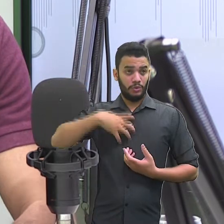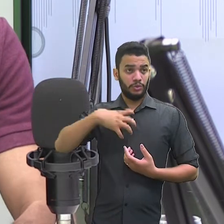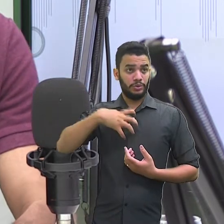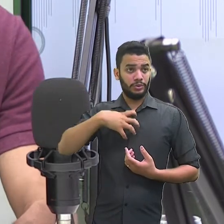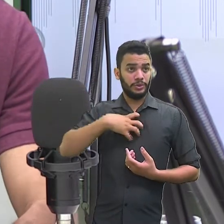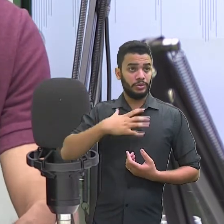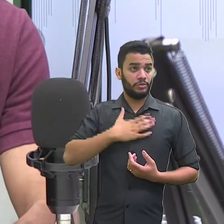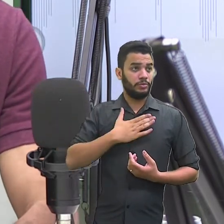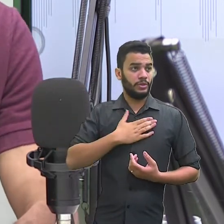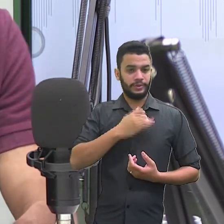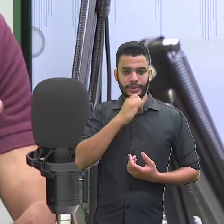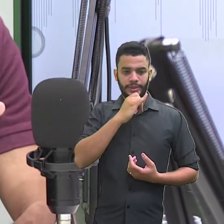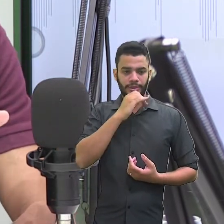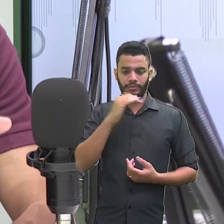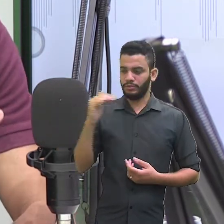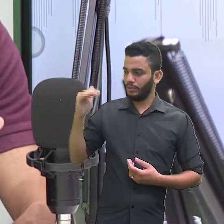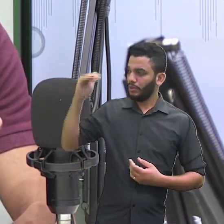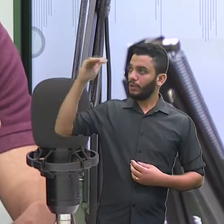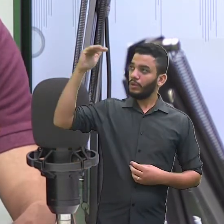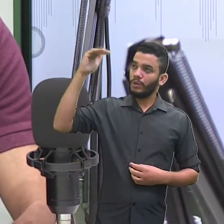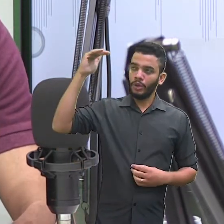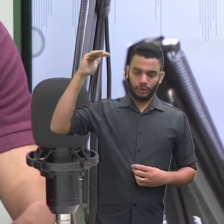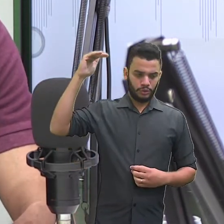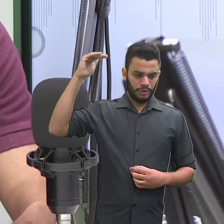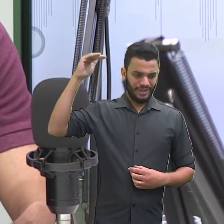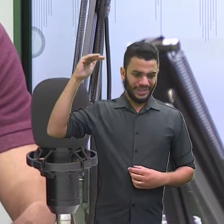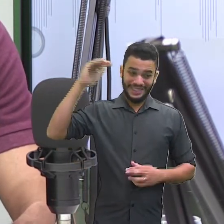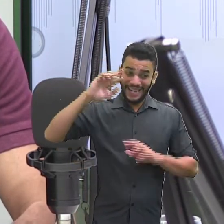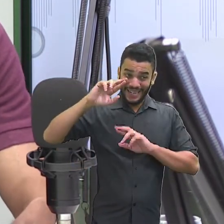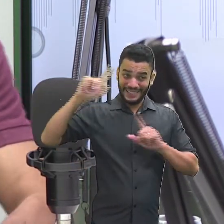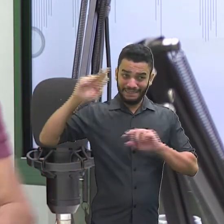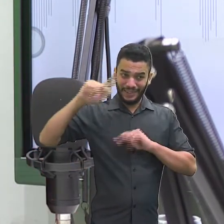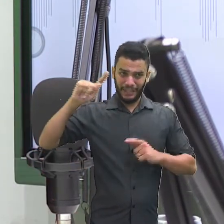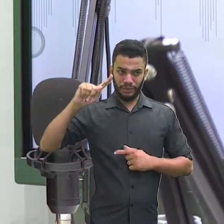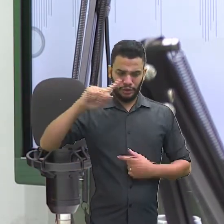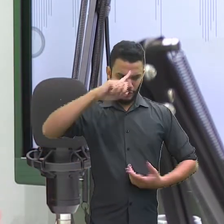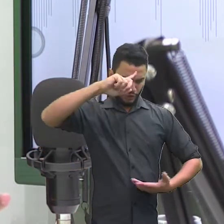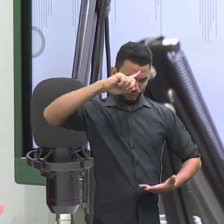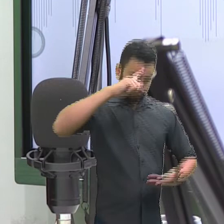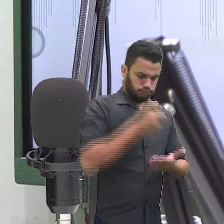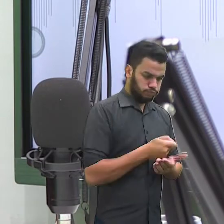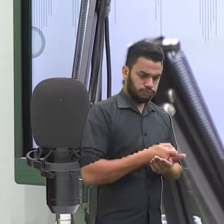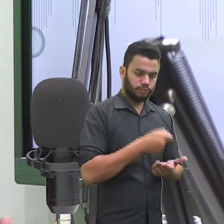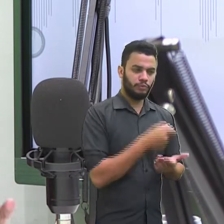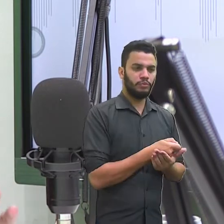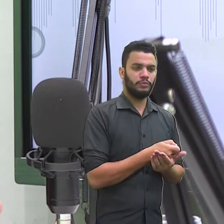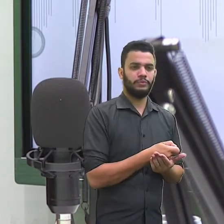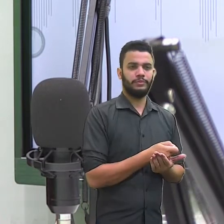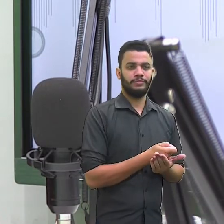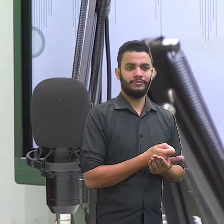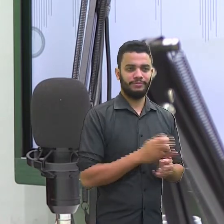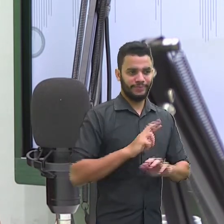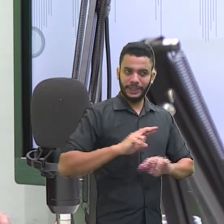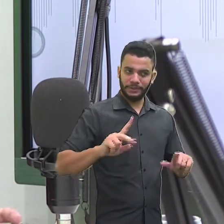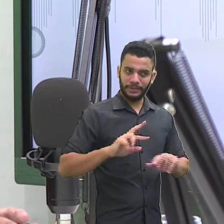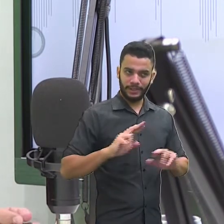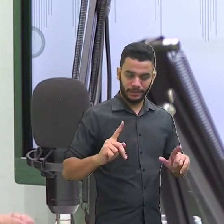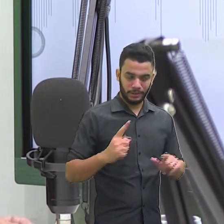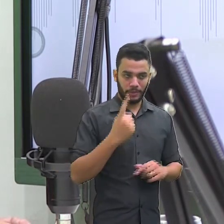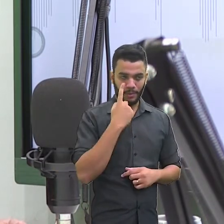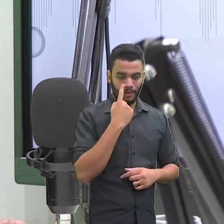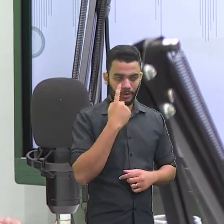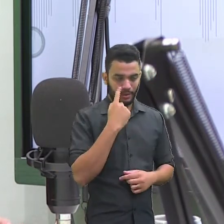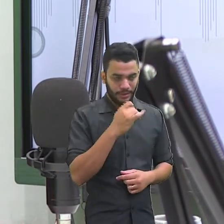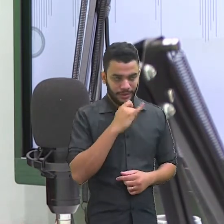duas palavras cuja fonética quase que se assemelha, todavia tem significados completamente diferentes. Uma coisa é